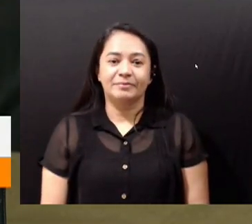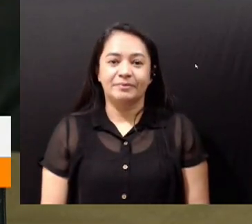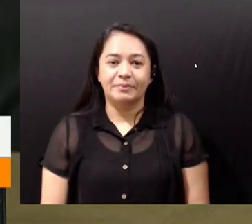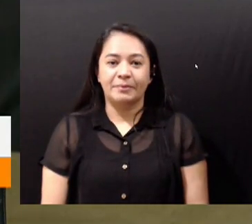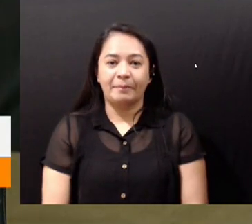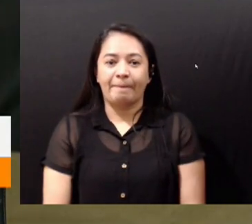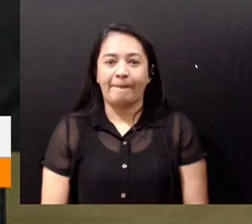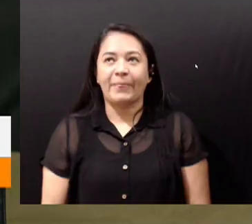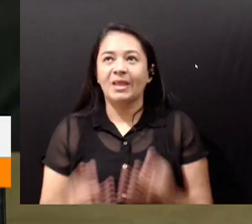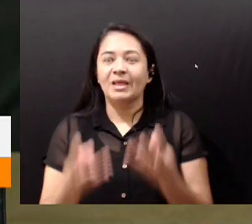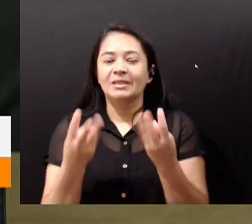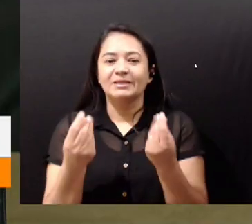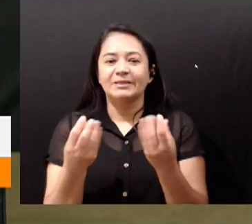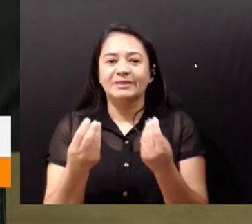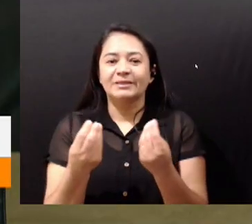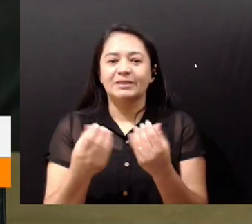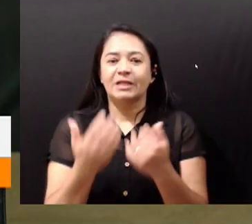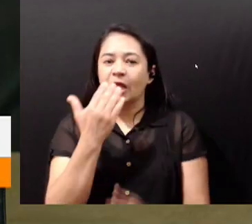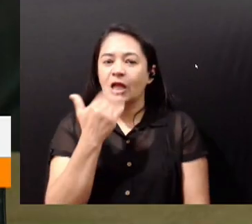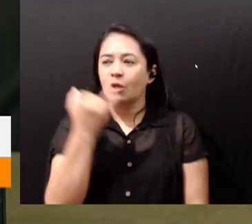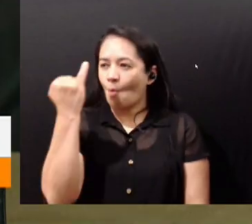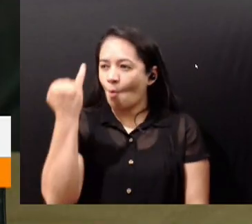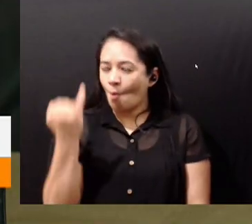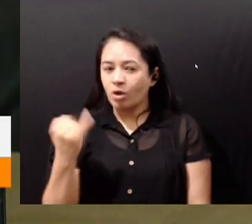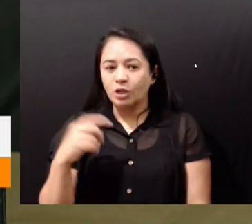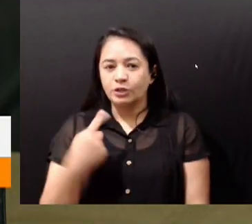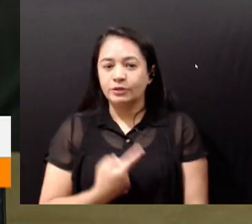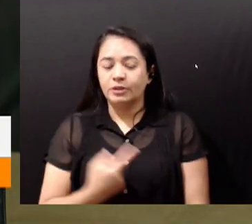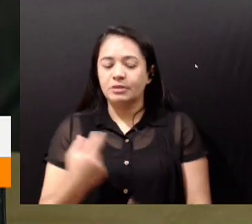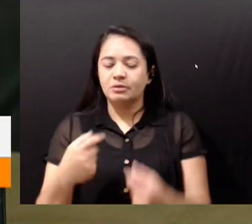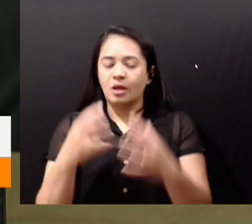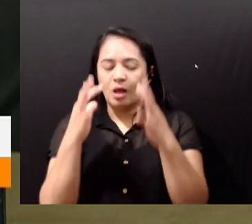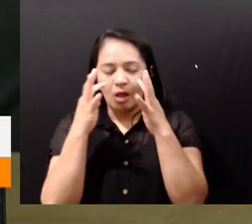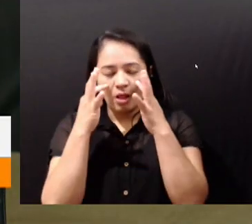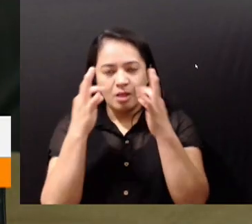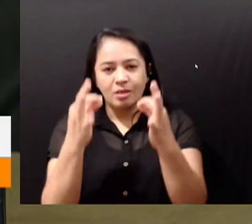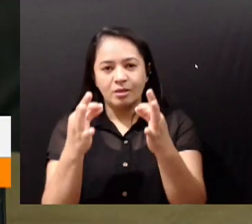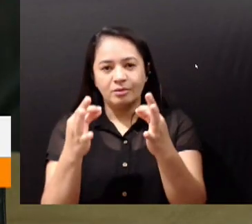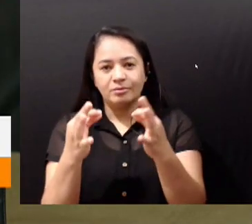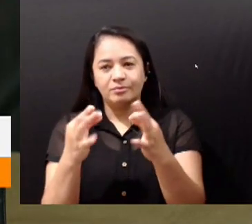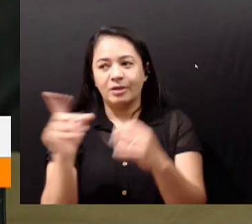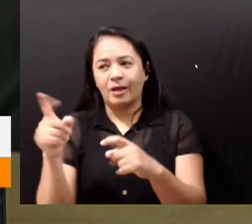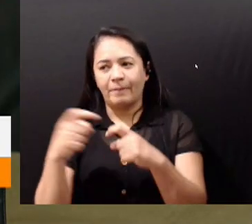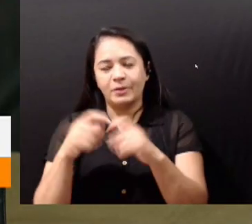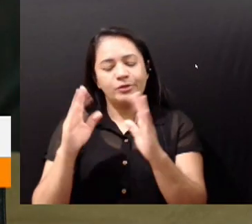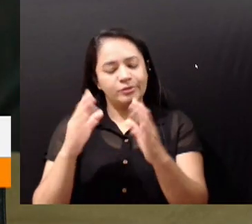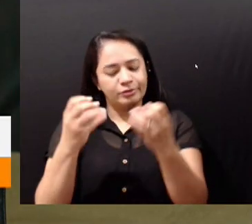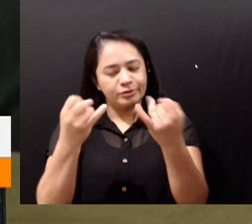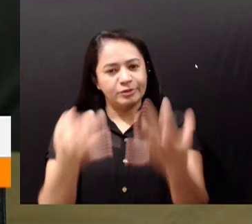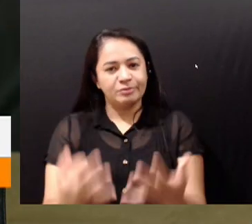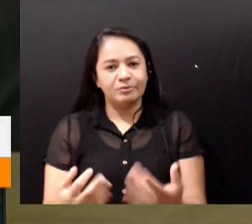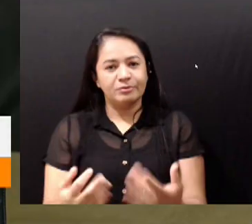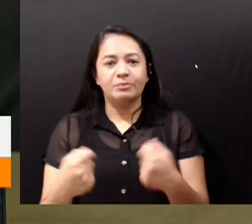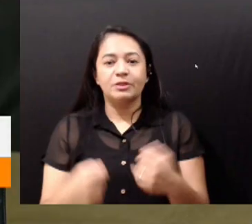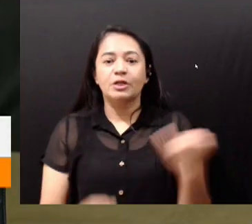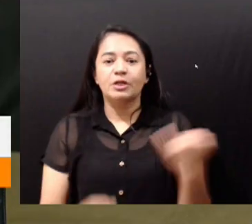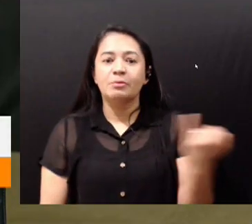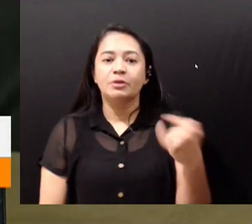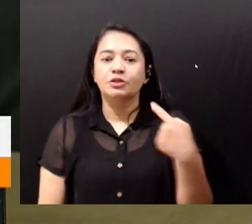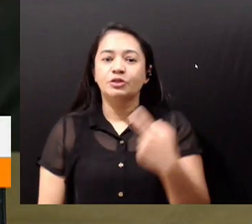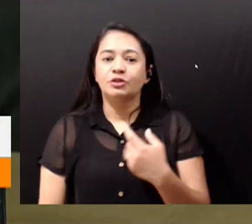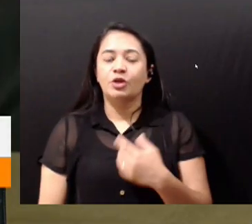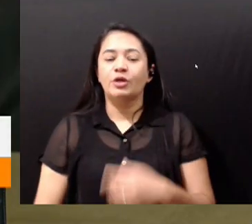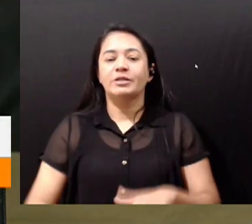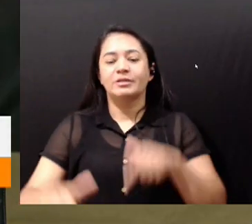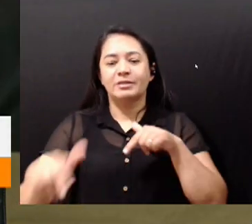questão de dieta, né? A gente precisa ficar atento, a doutora já falou, não é assim, não existe. É essencial a gente trabalhar o comportamento alimentar,